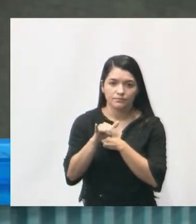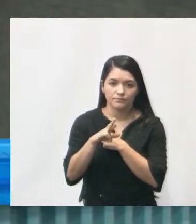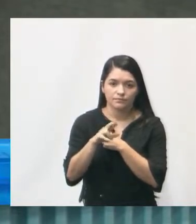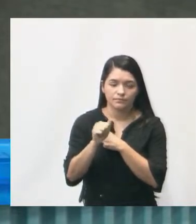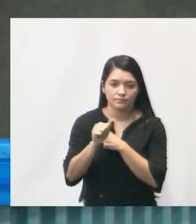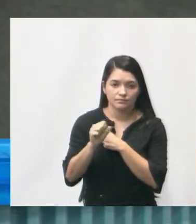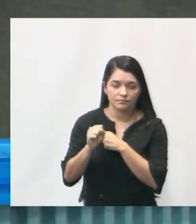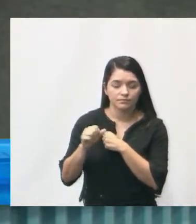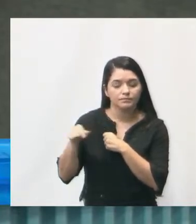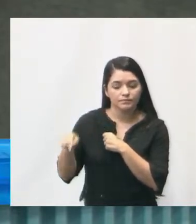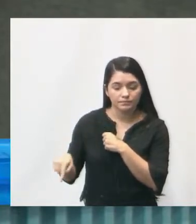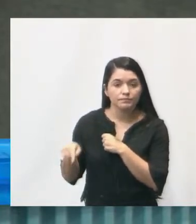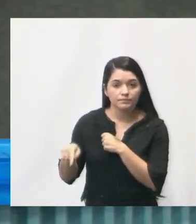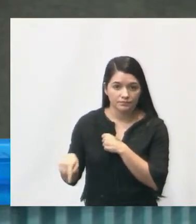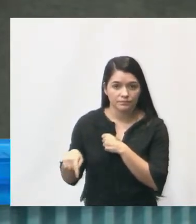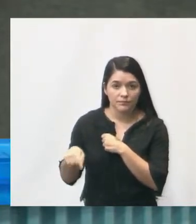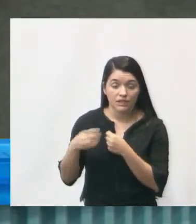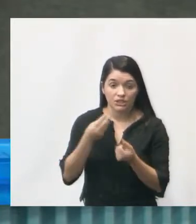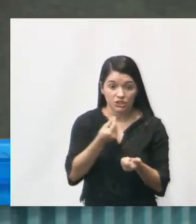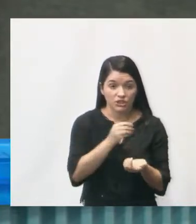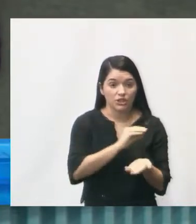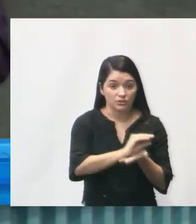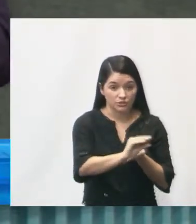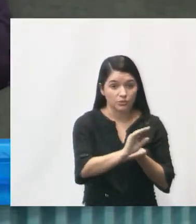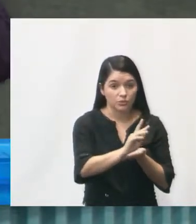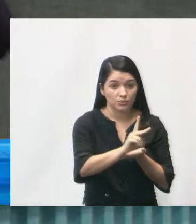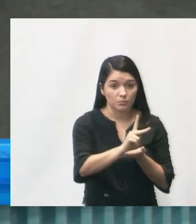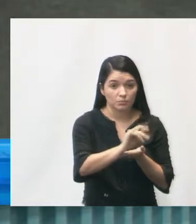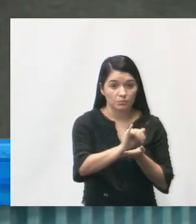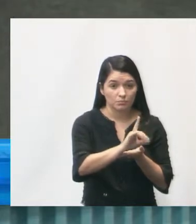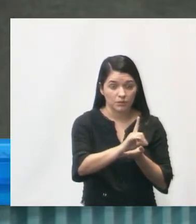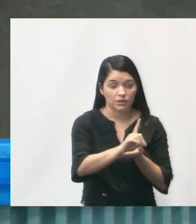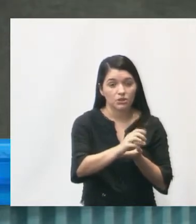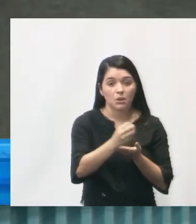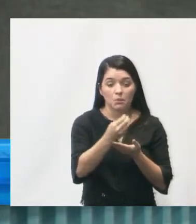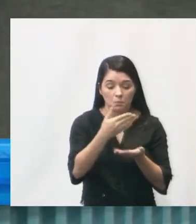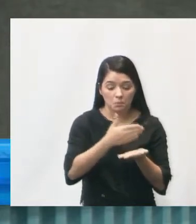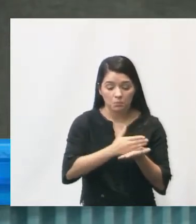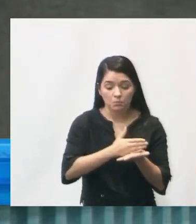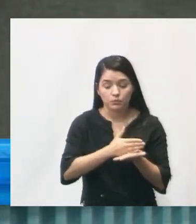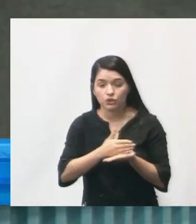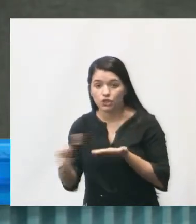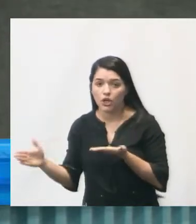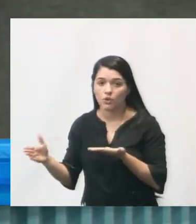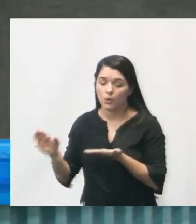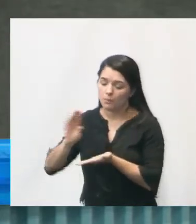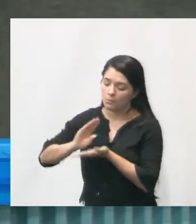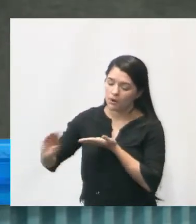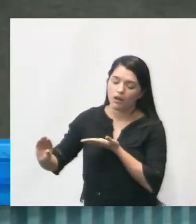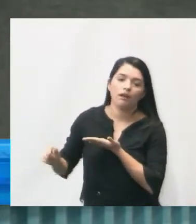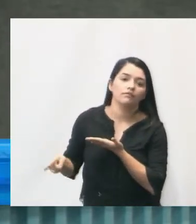Esses investimentos do BID, senhores vereadores, boa parte é para essa comunidade.